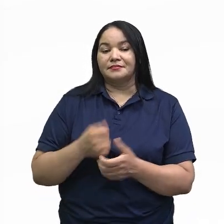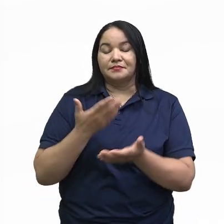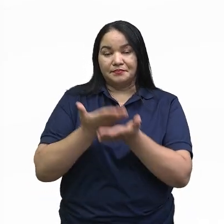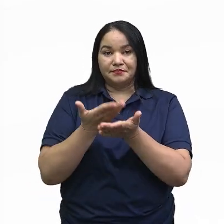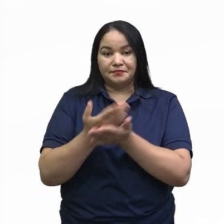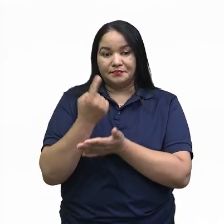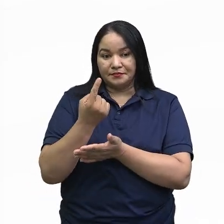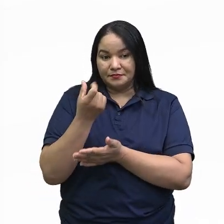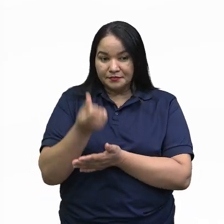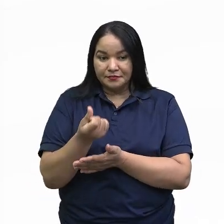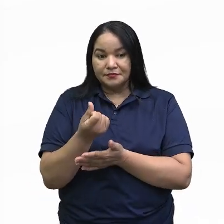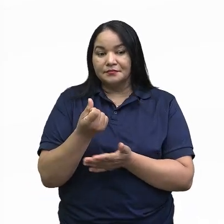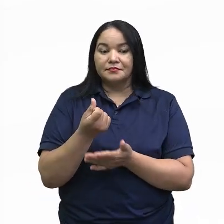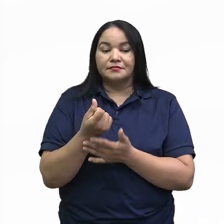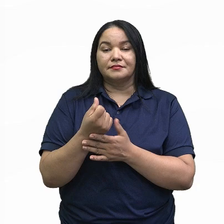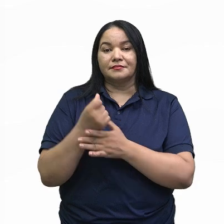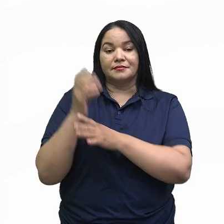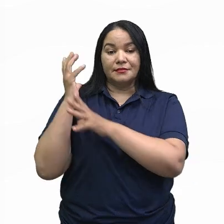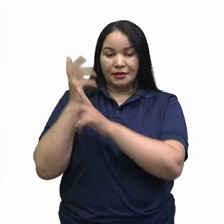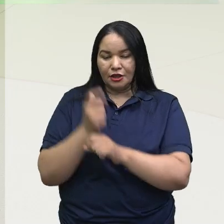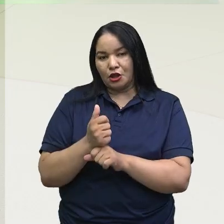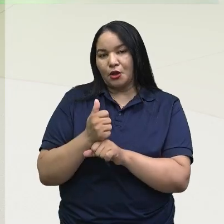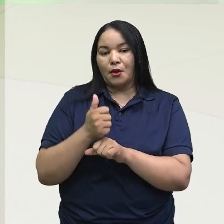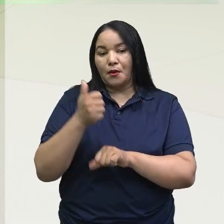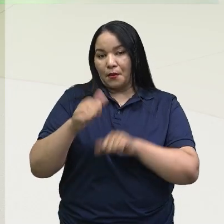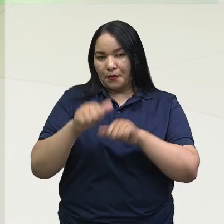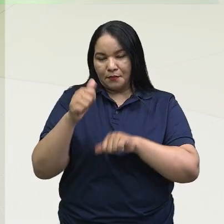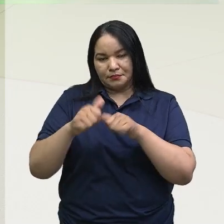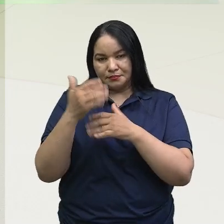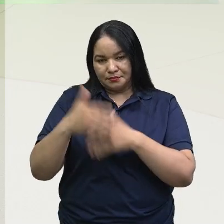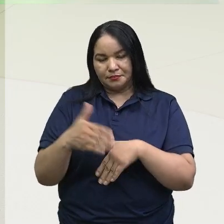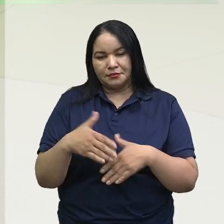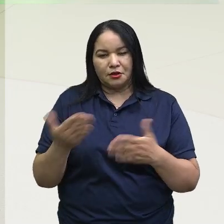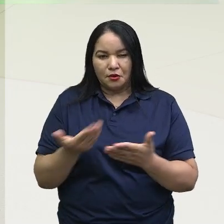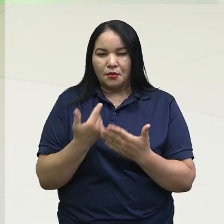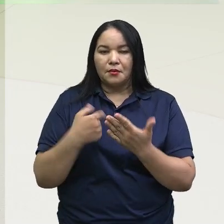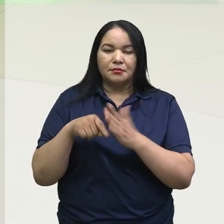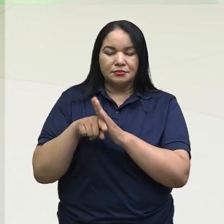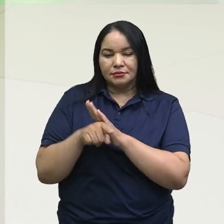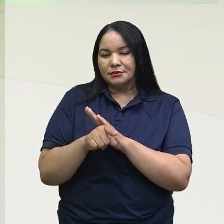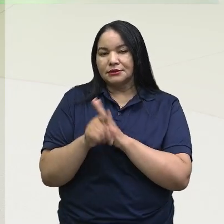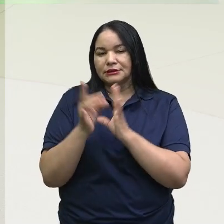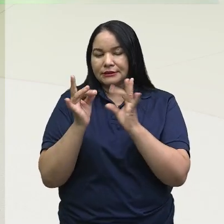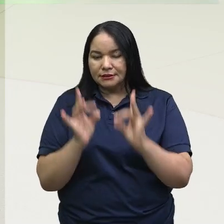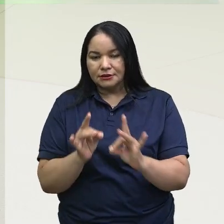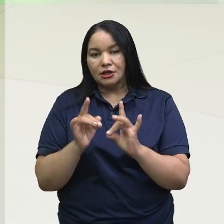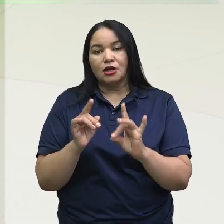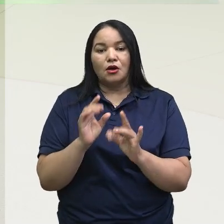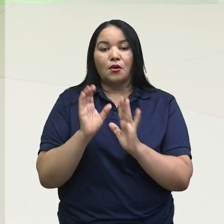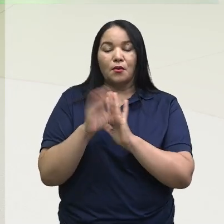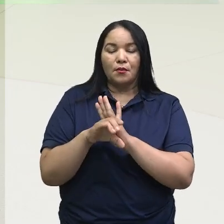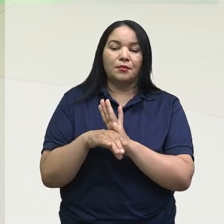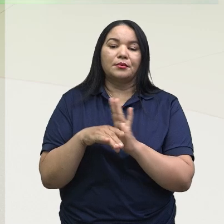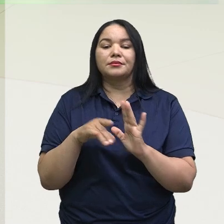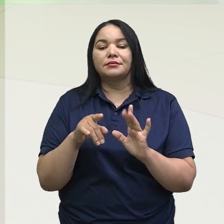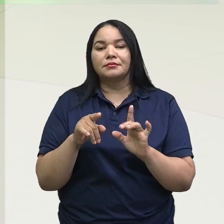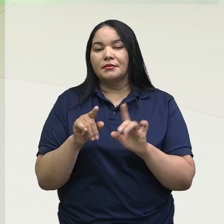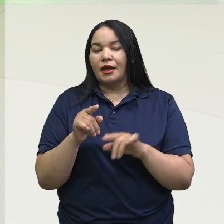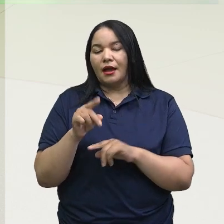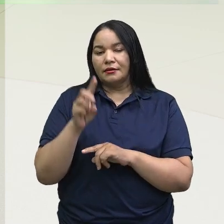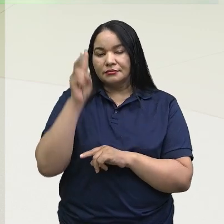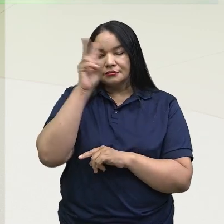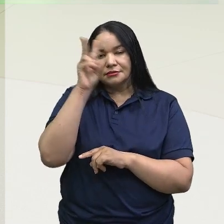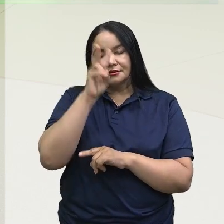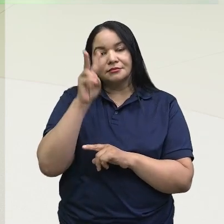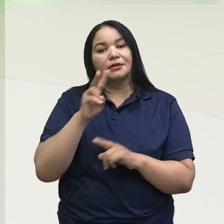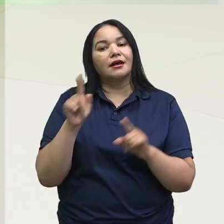16, revisão e avaliação. Nós vamos nos aprofundar um pouco mais em todos esses conteúdos, né, para